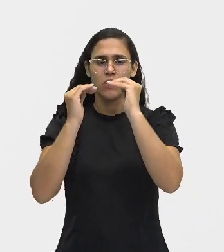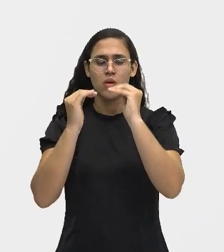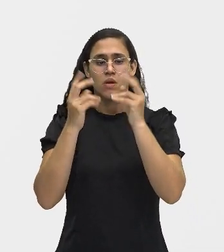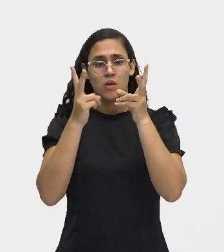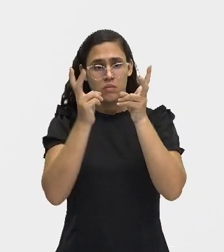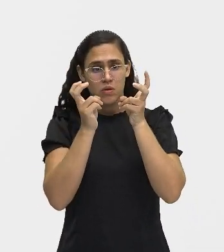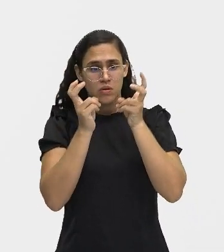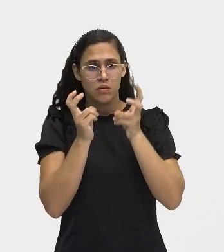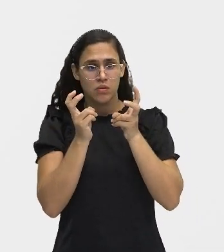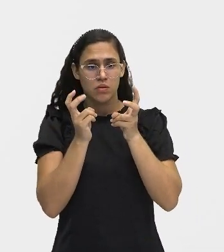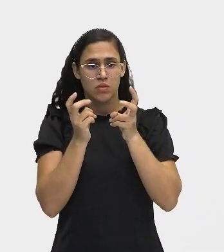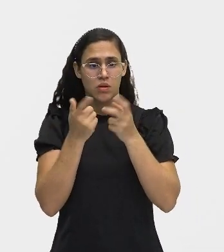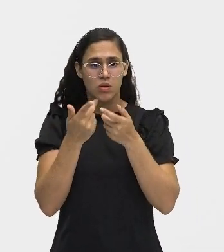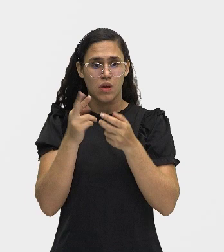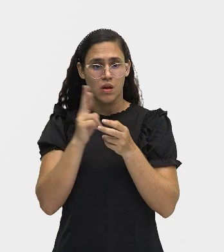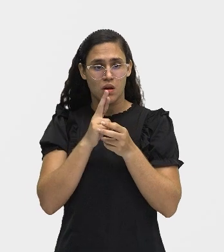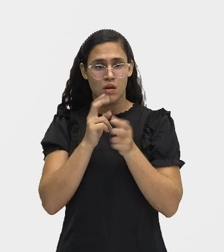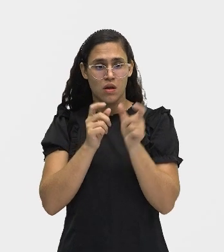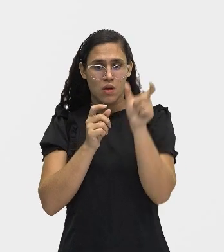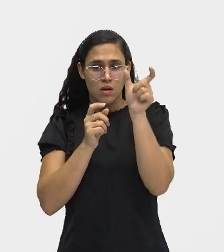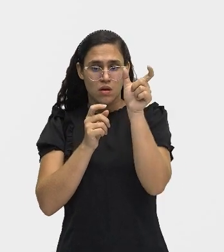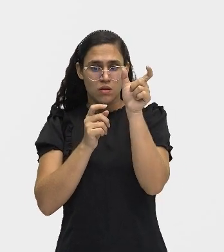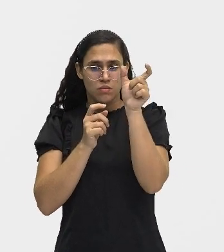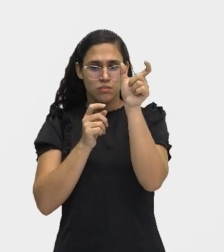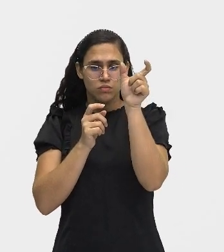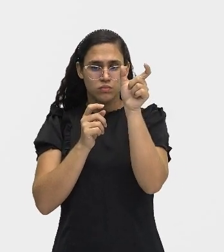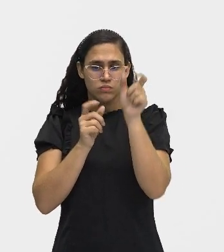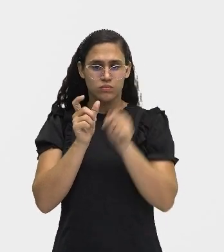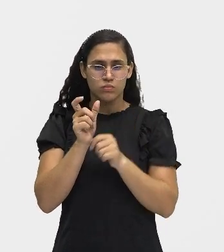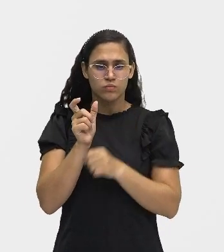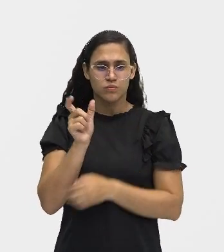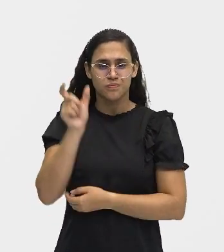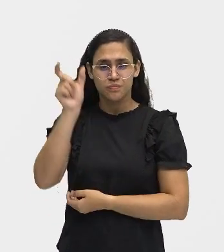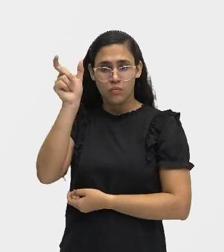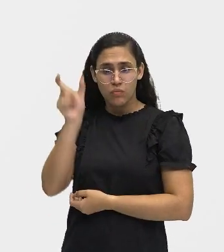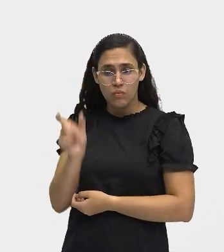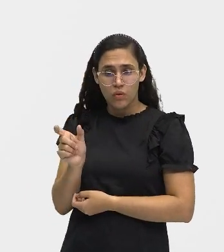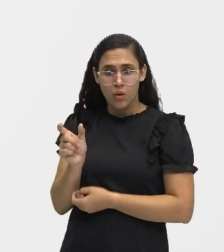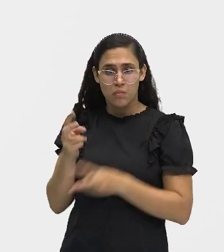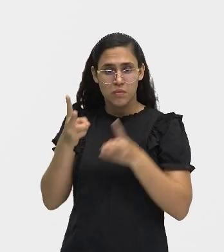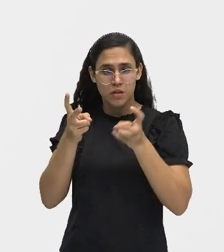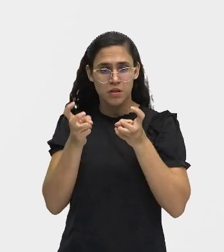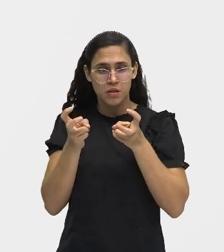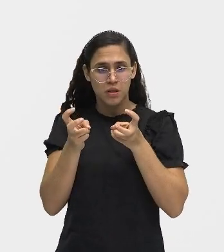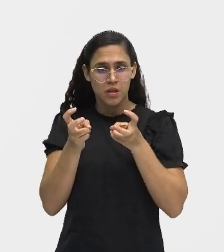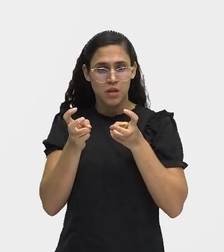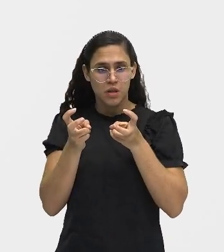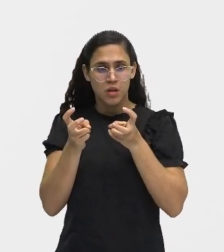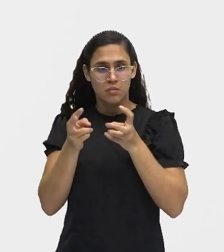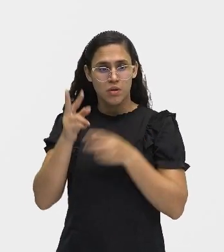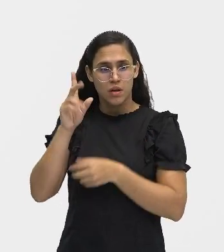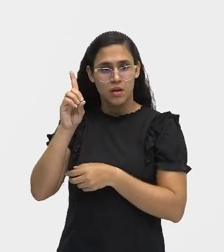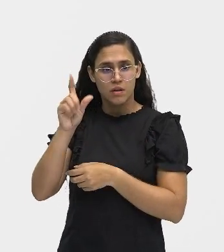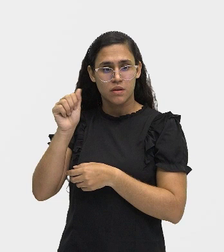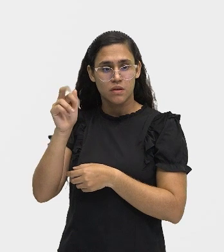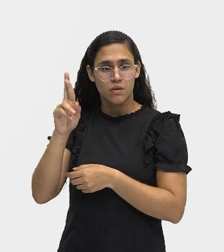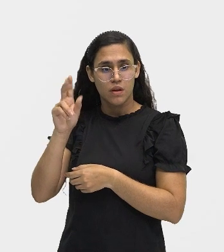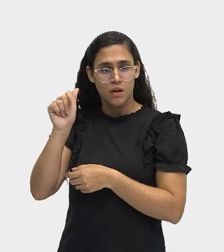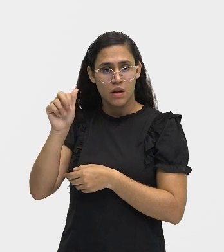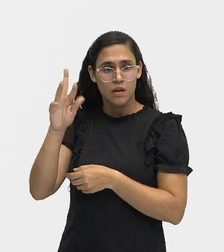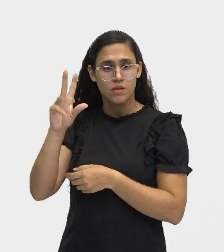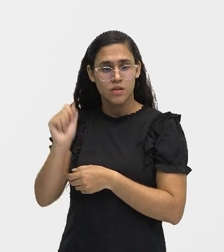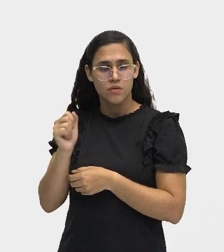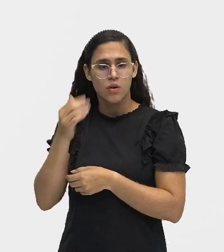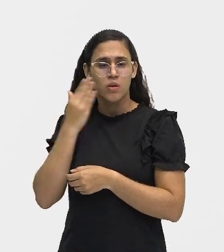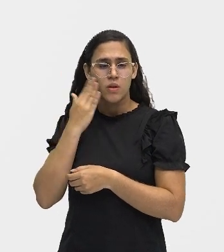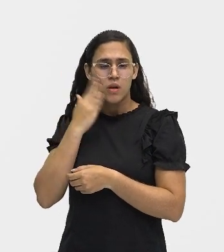consegue ali saber, e a datação absoluta, que a gente consegue saber exatamente o ano em que esse fóssil foi